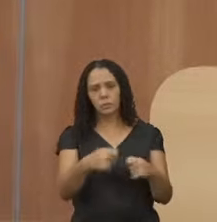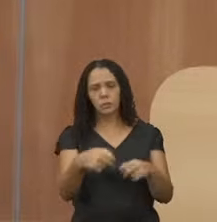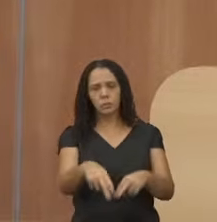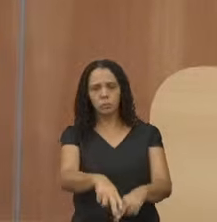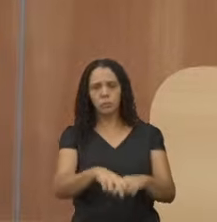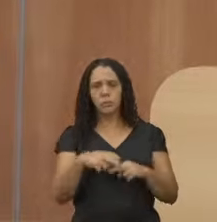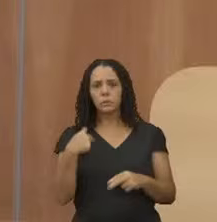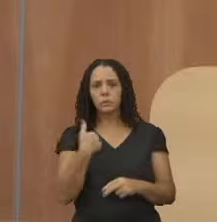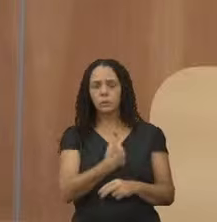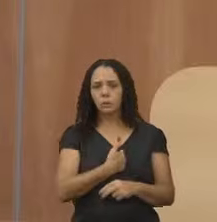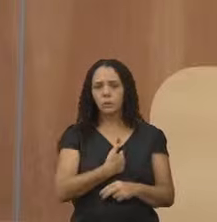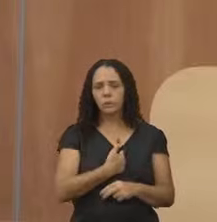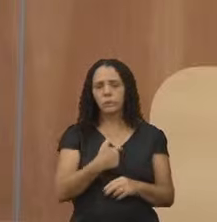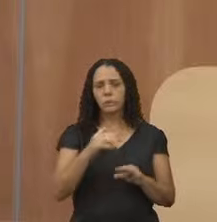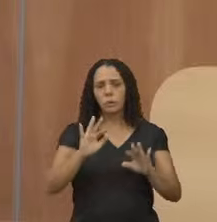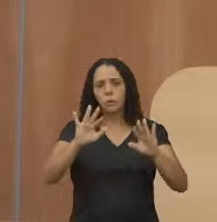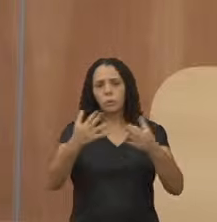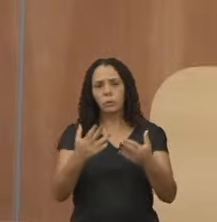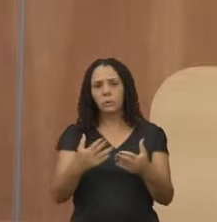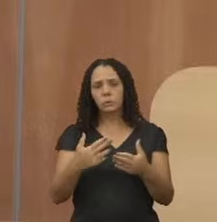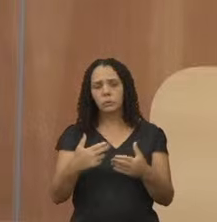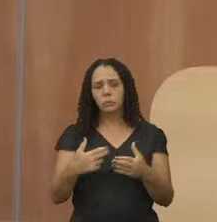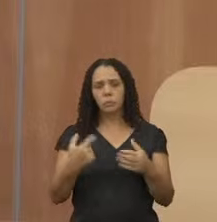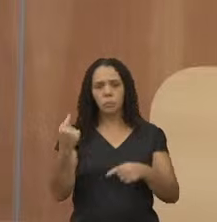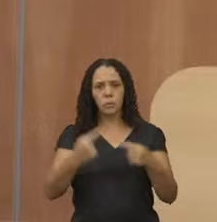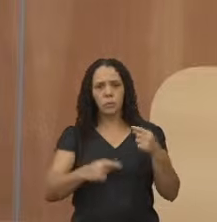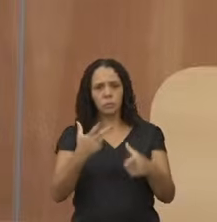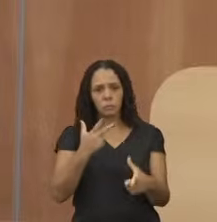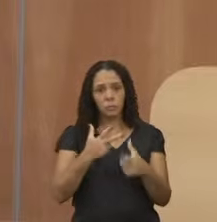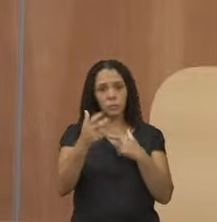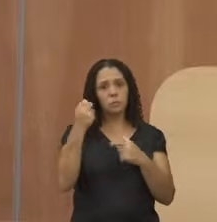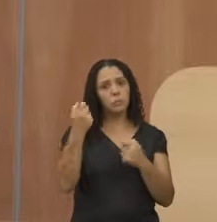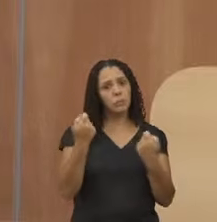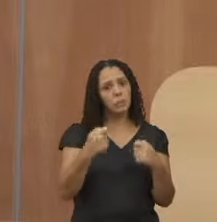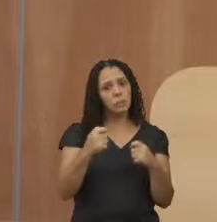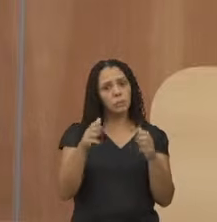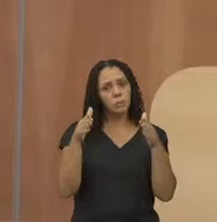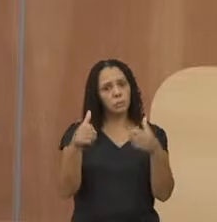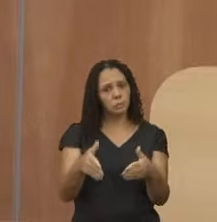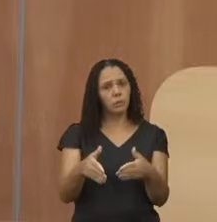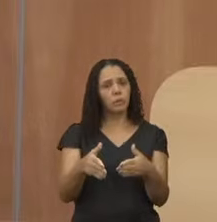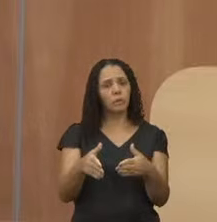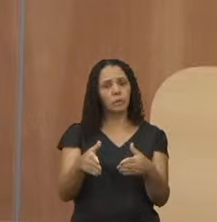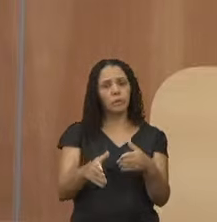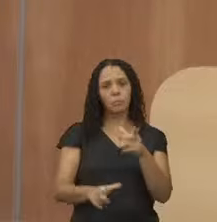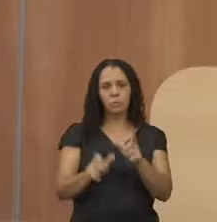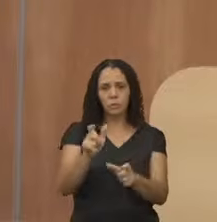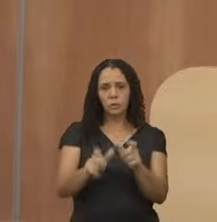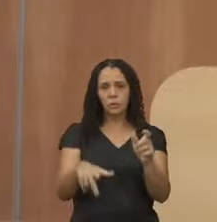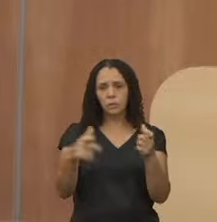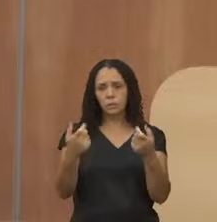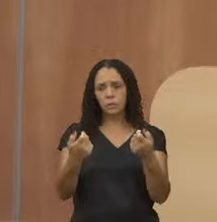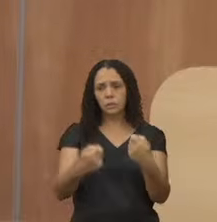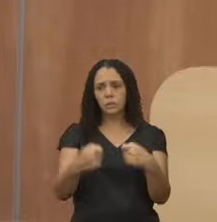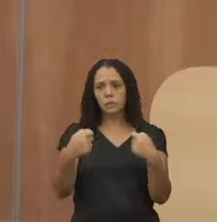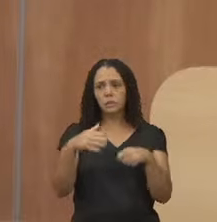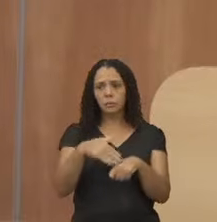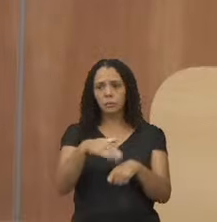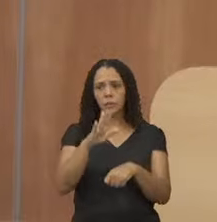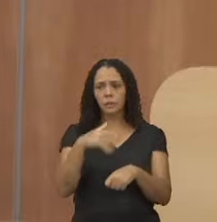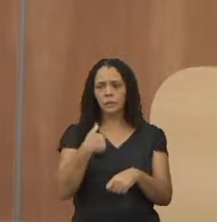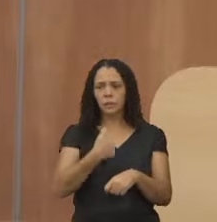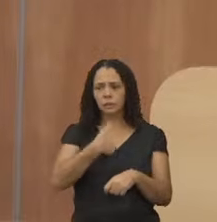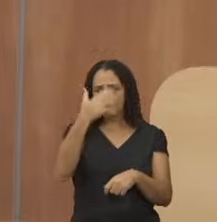isso que nós, quando ganhamos enquanto político, a gente tem que fazer uma política voltada para aqueles que mais precisam. A gente